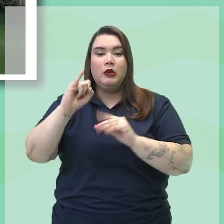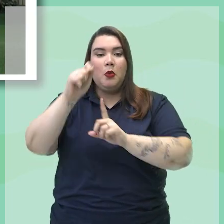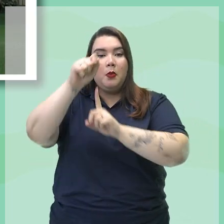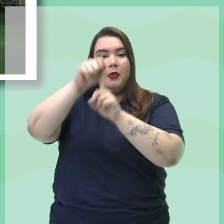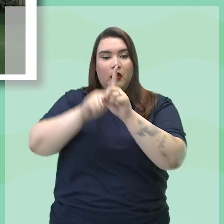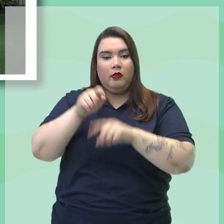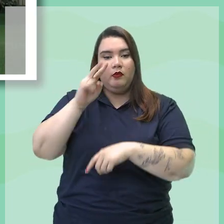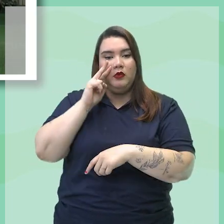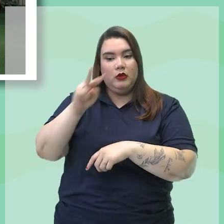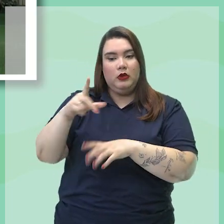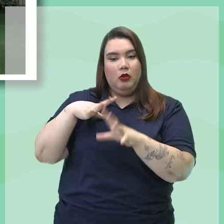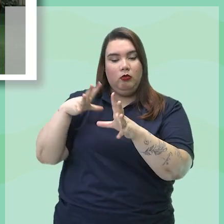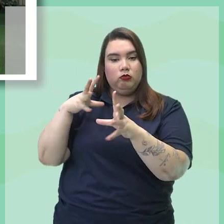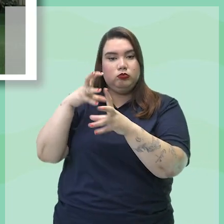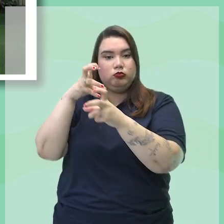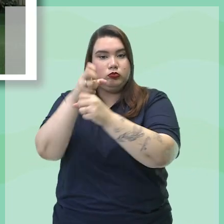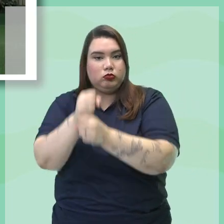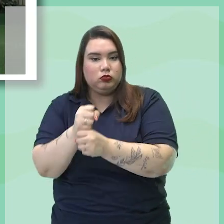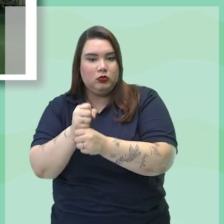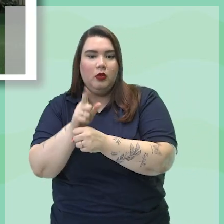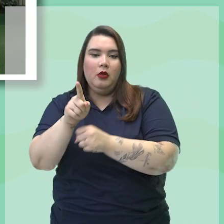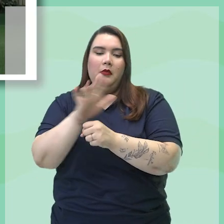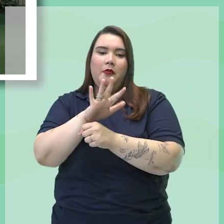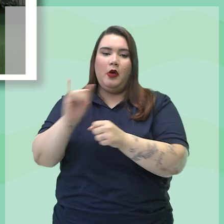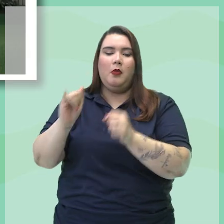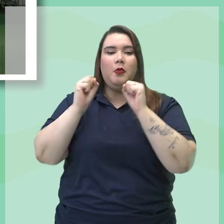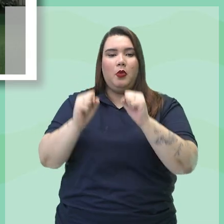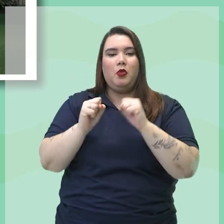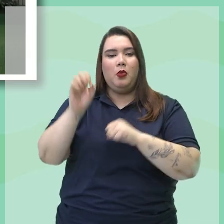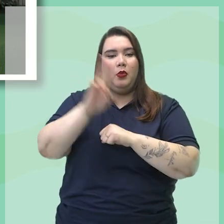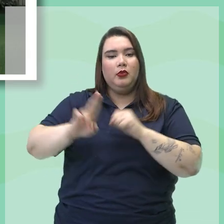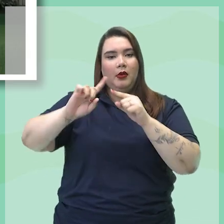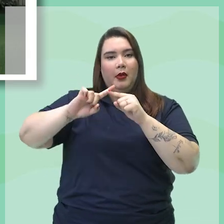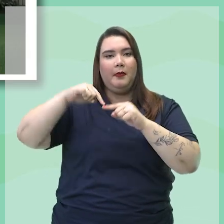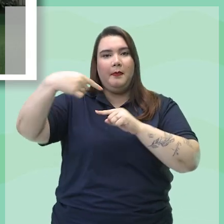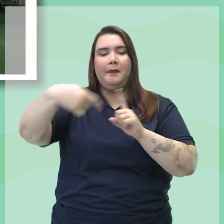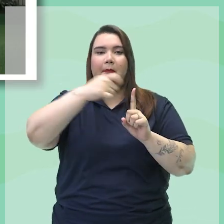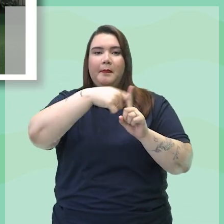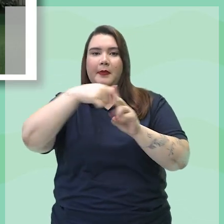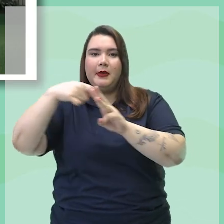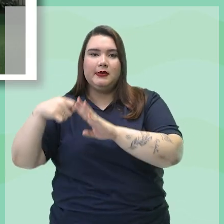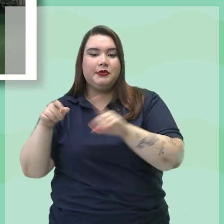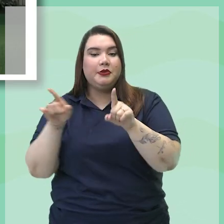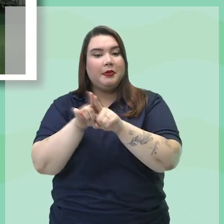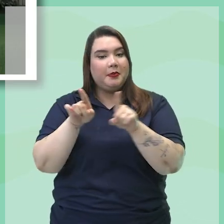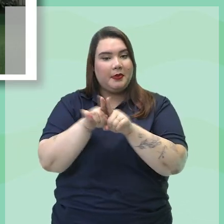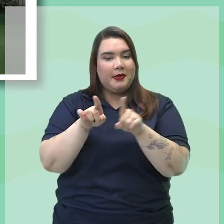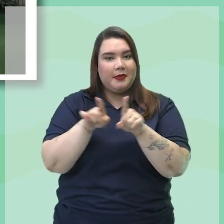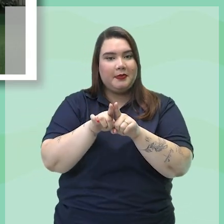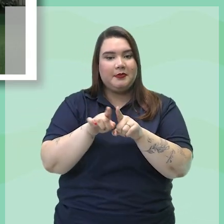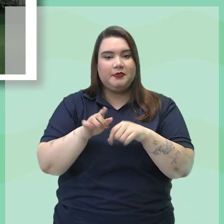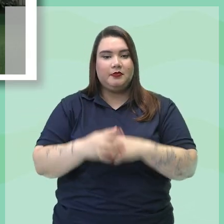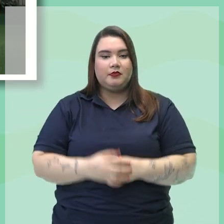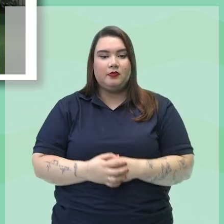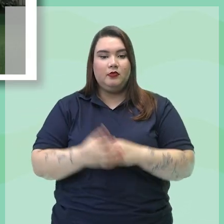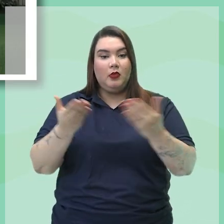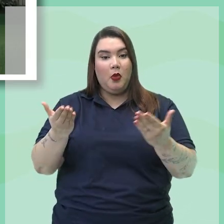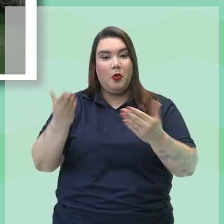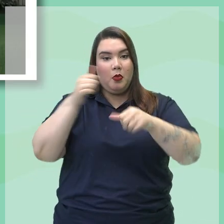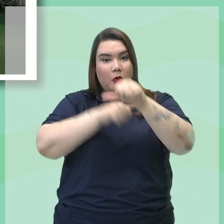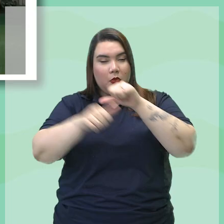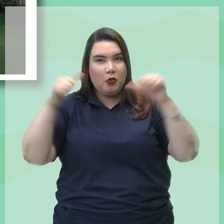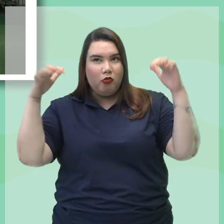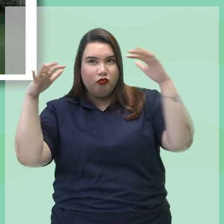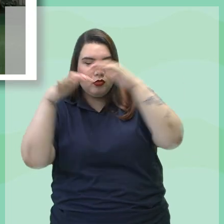do mês você tenha créditos acumulados, eles serão válidos para usar nos próximos meses também. O tempo